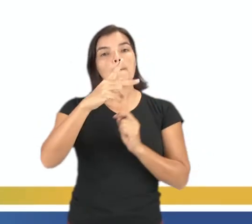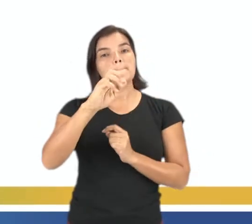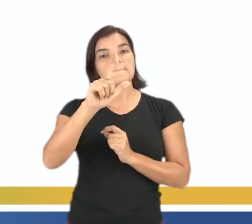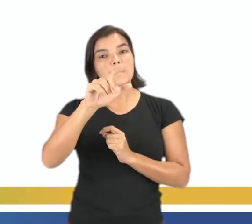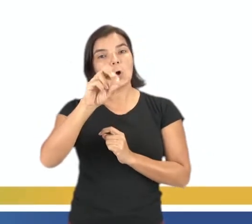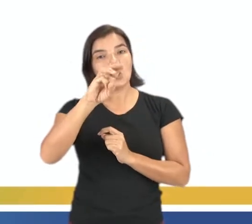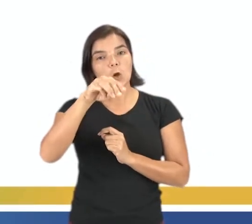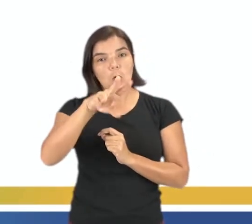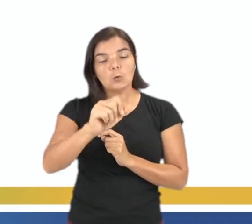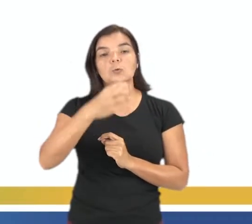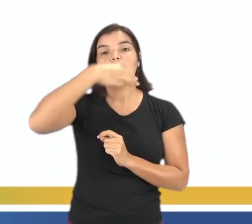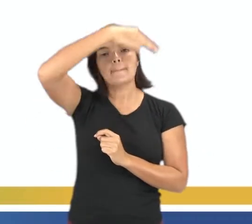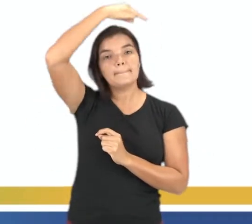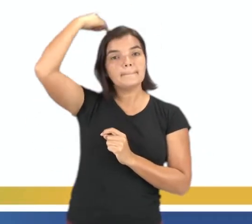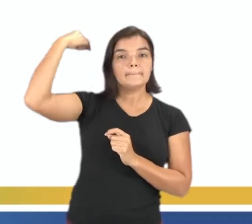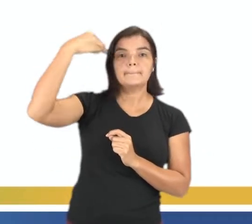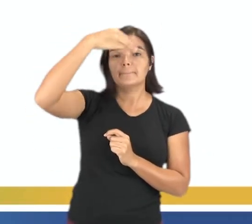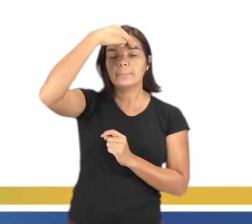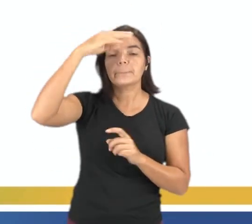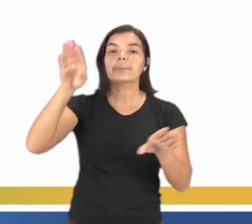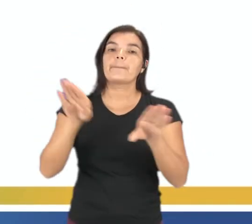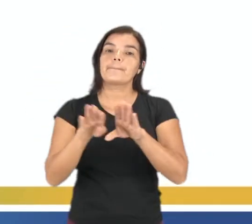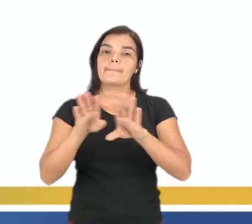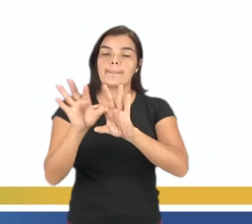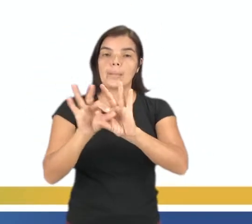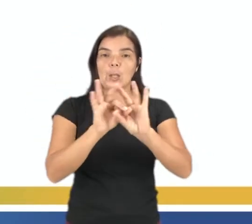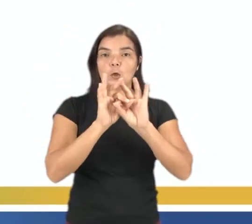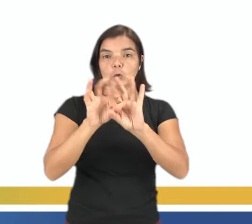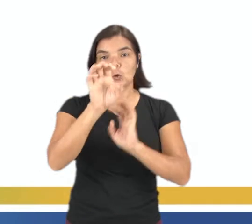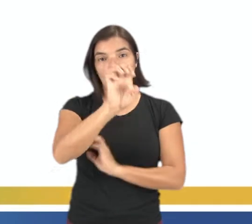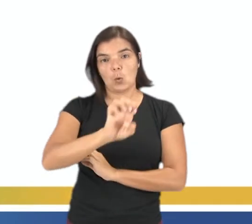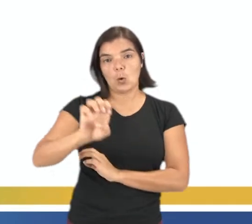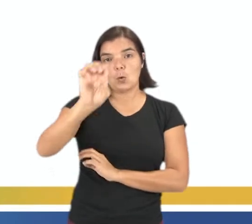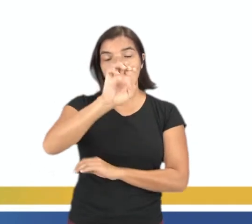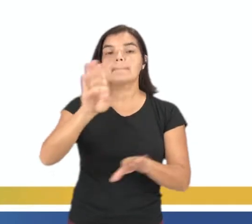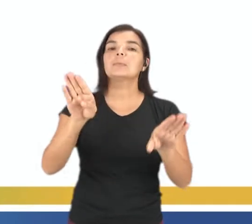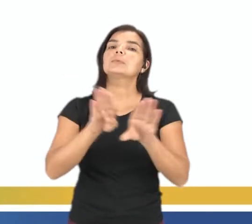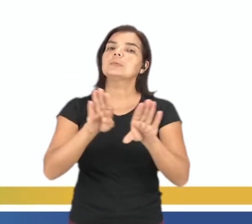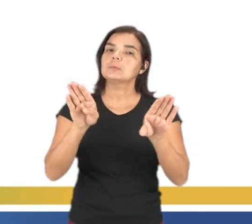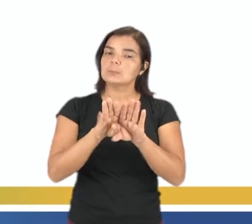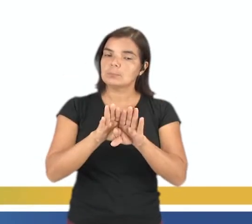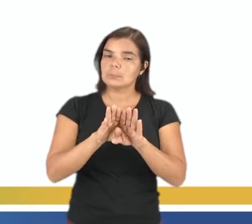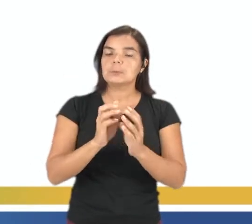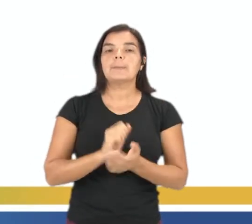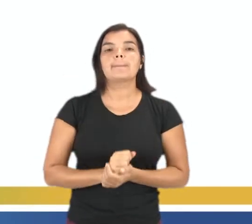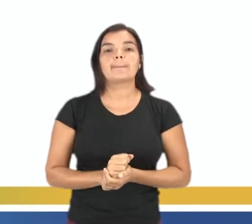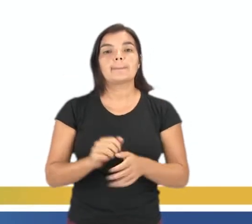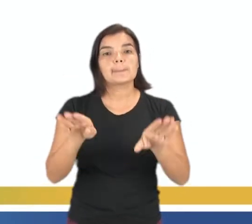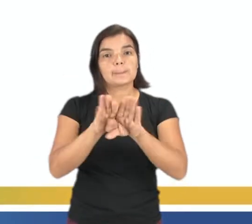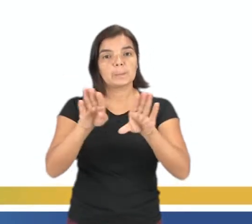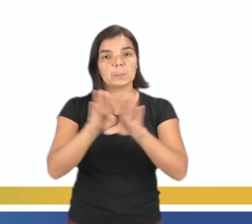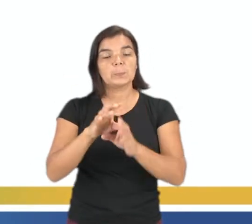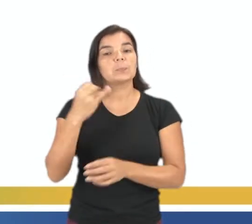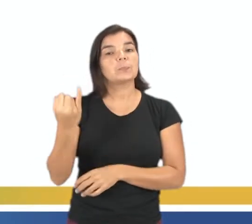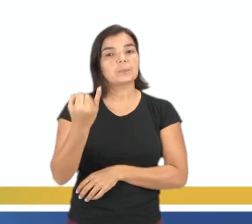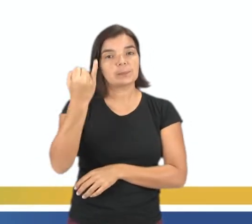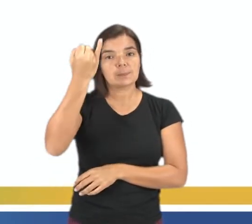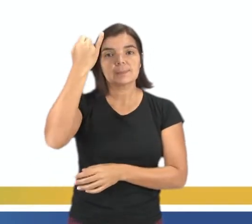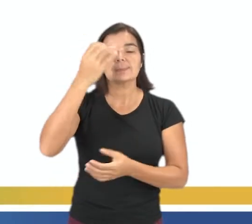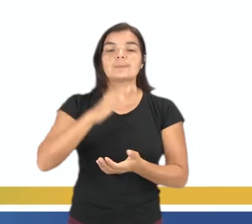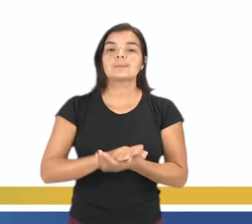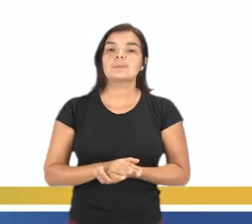México e também a União Europeia faz parte com o seu Banco Europeu, que é muito